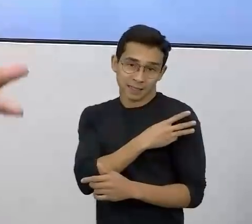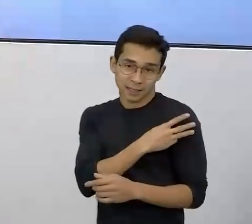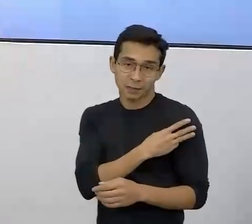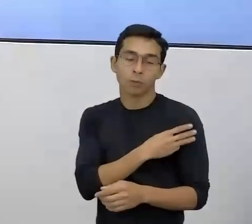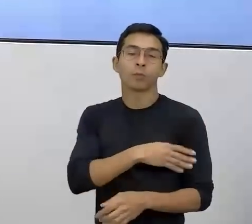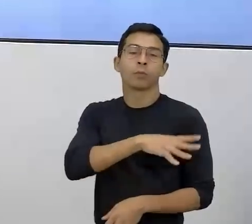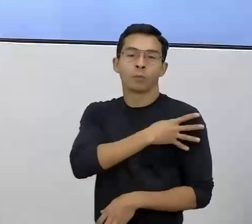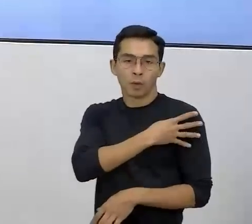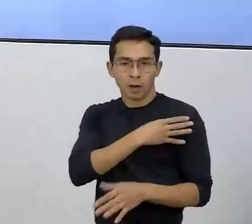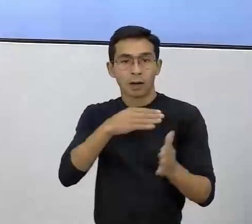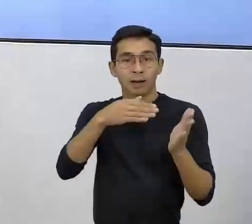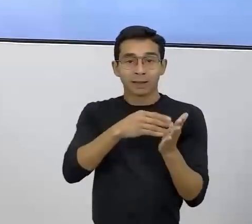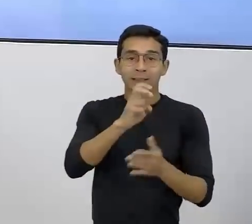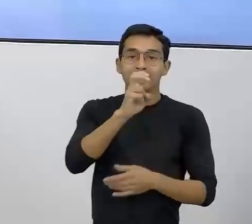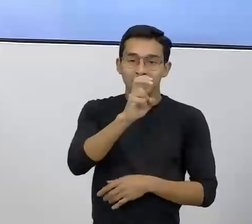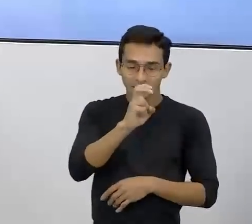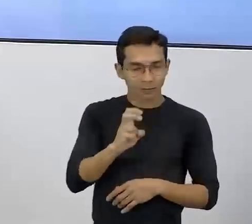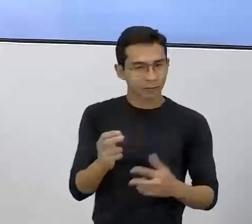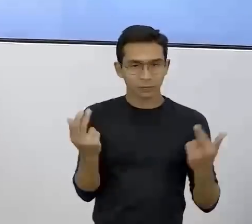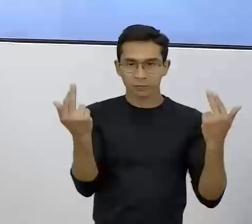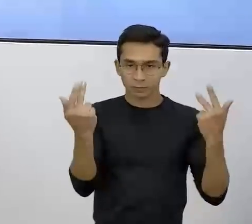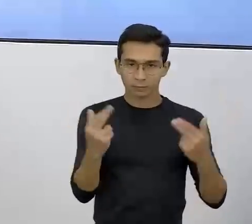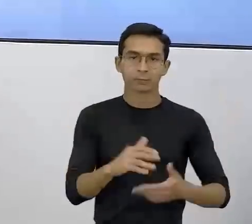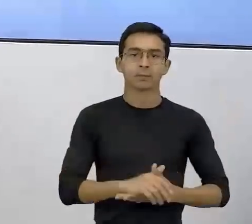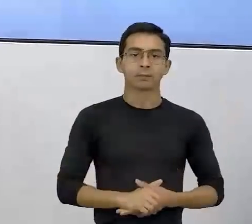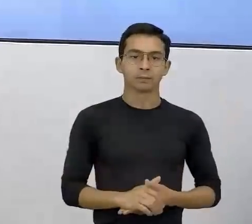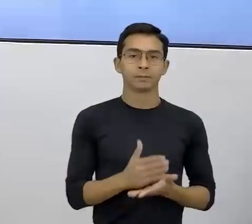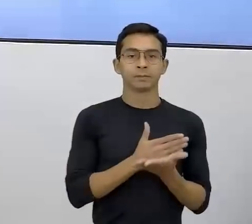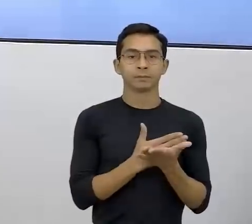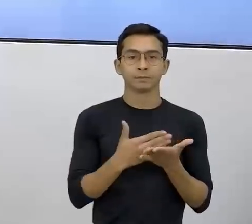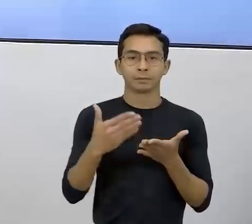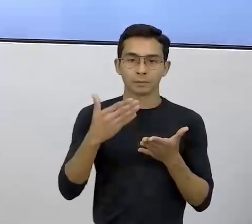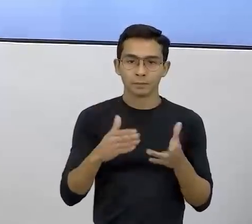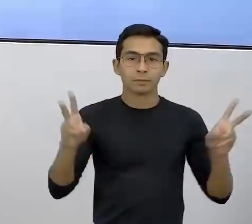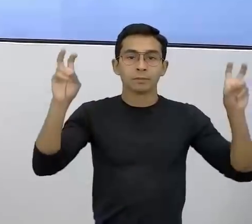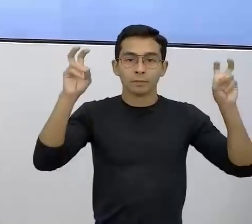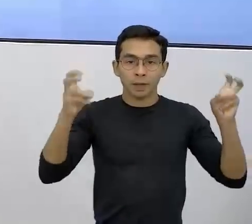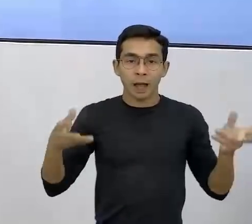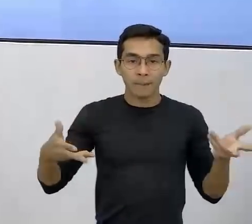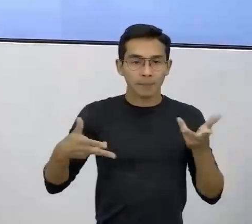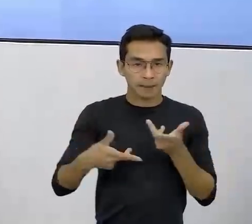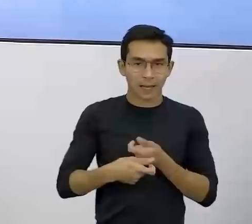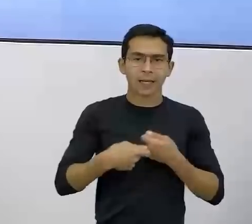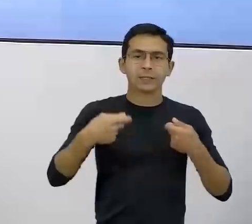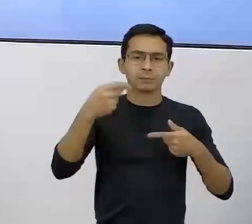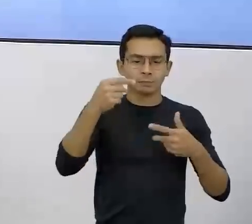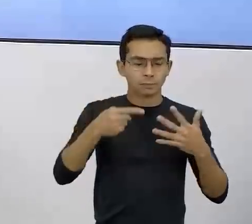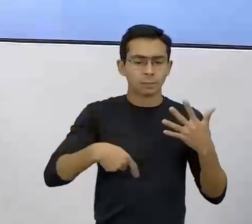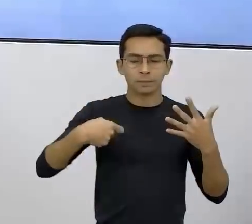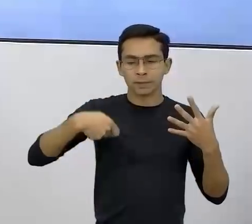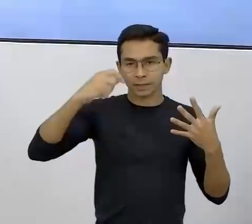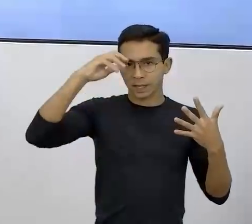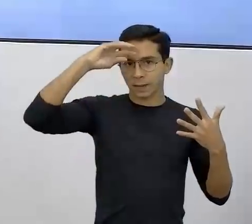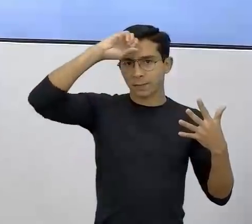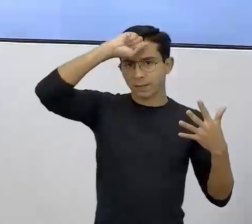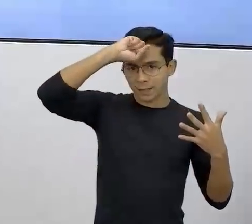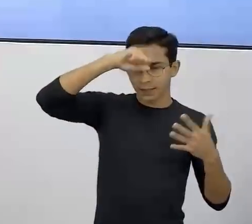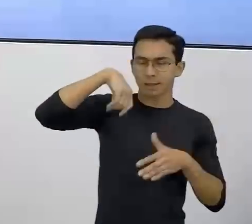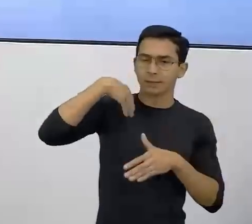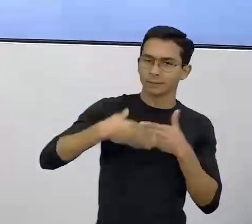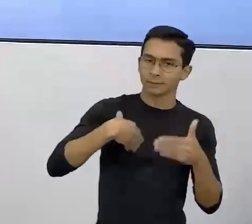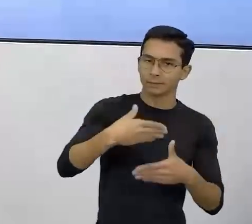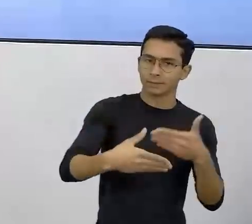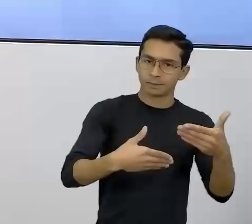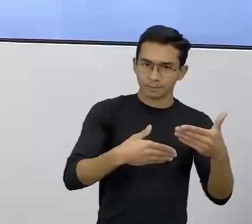né? O mesmo percurso nos 2 materiais. Então, começamos na unidade 1 com habilidades para aprender. Teoricamente, aí a gente articulou isso